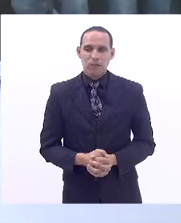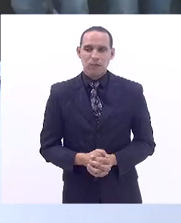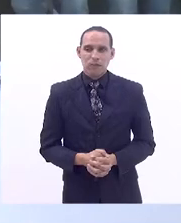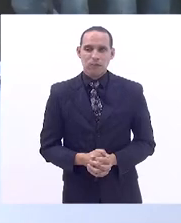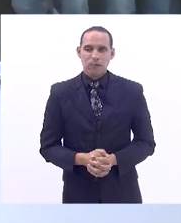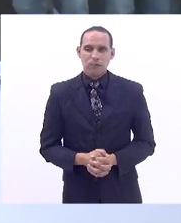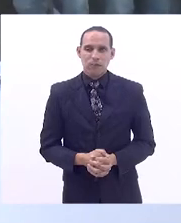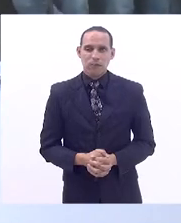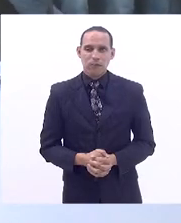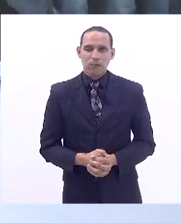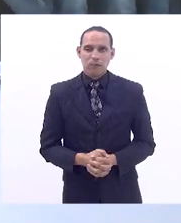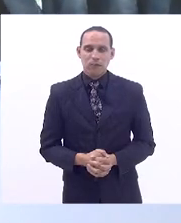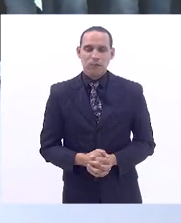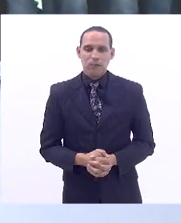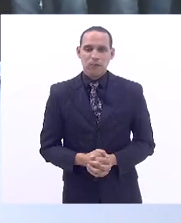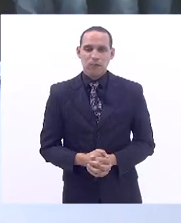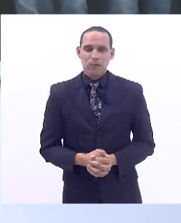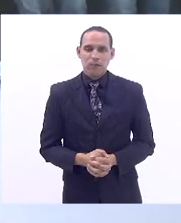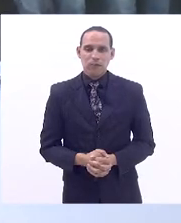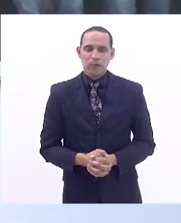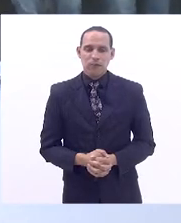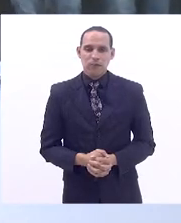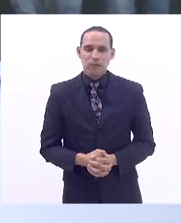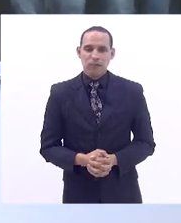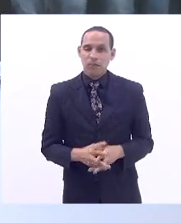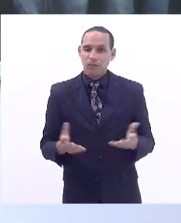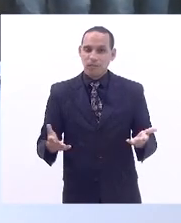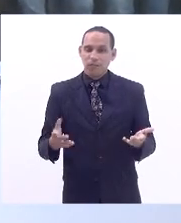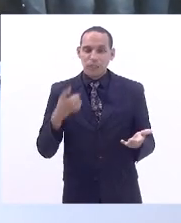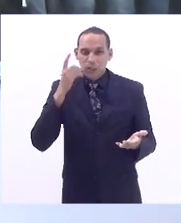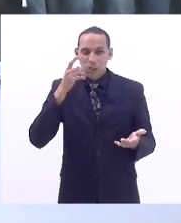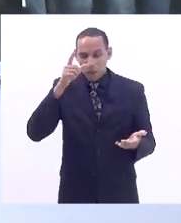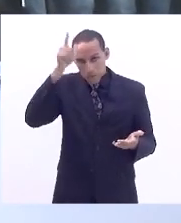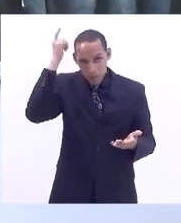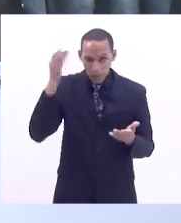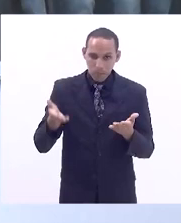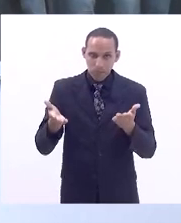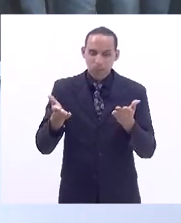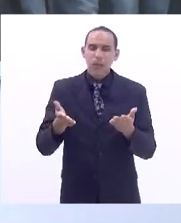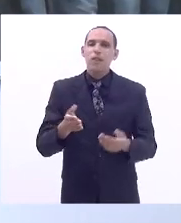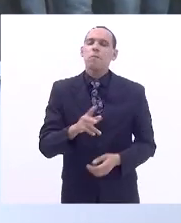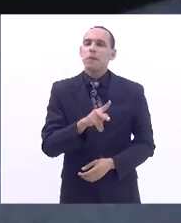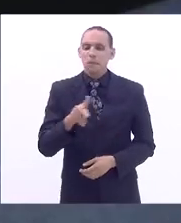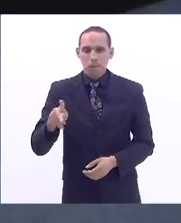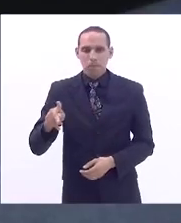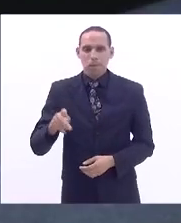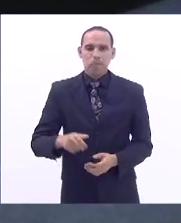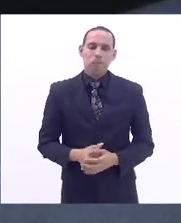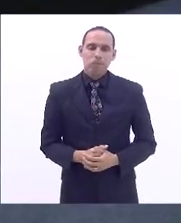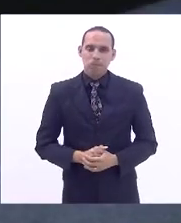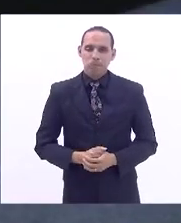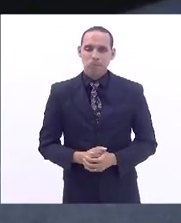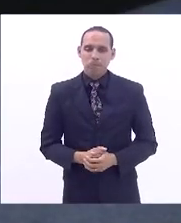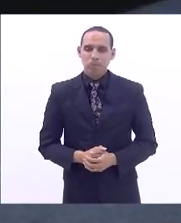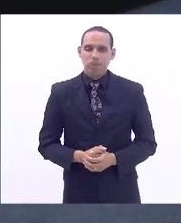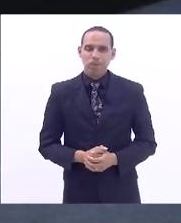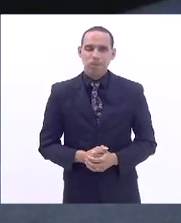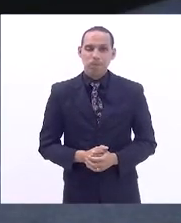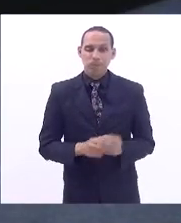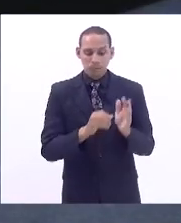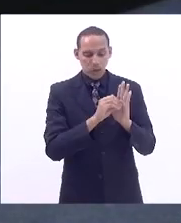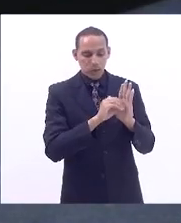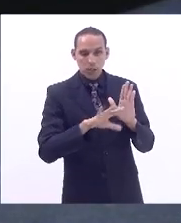e vamos Deputado Luiz Paulo por favor se o presidente e a